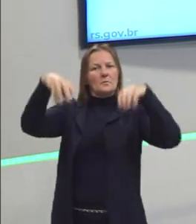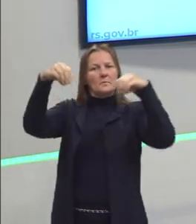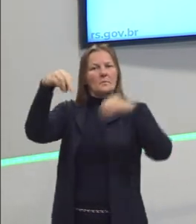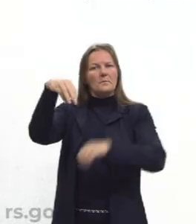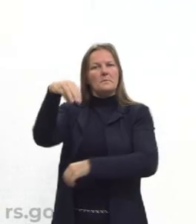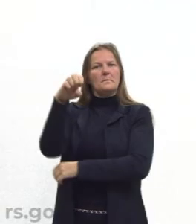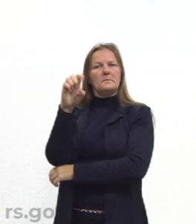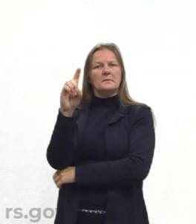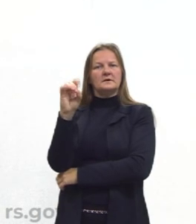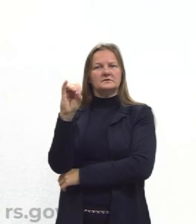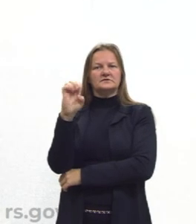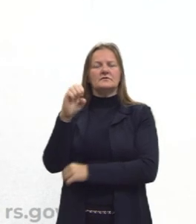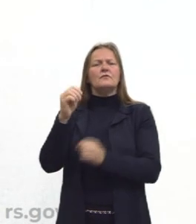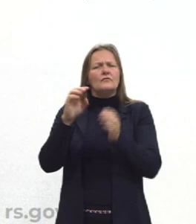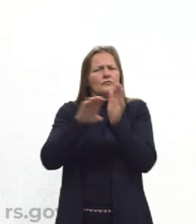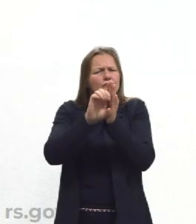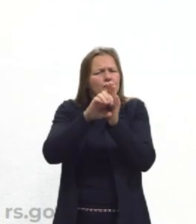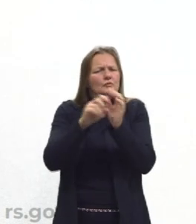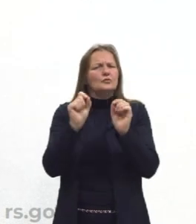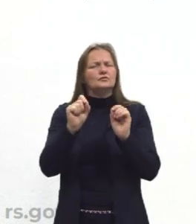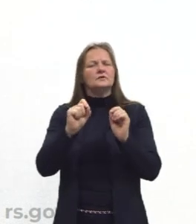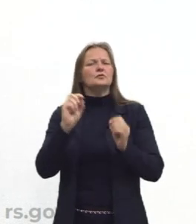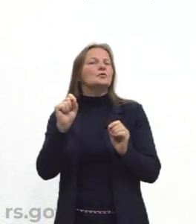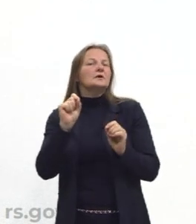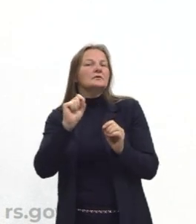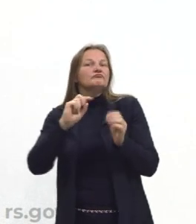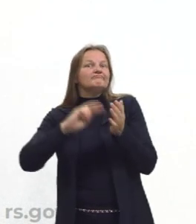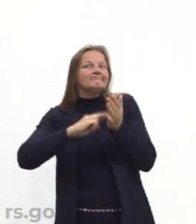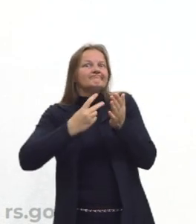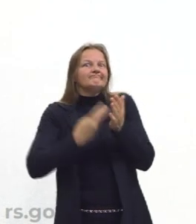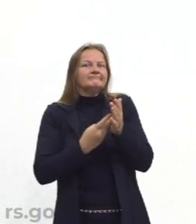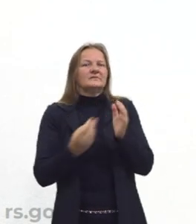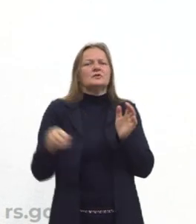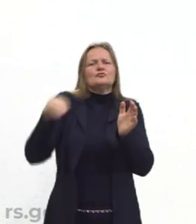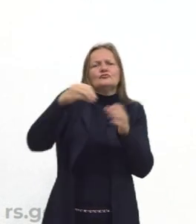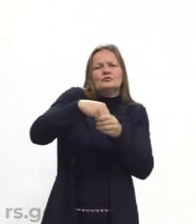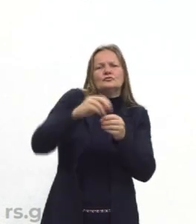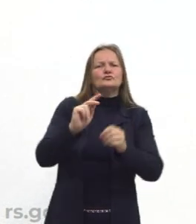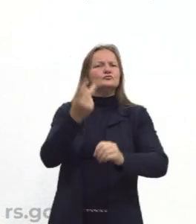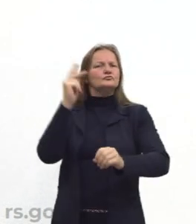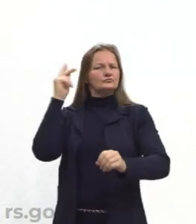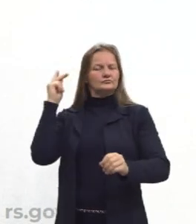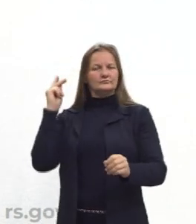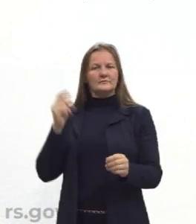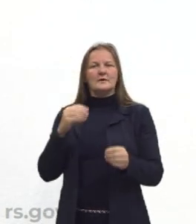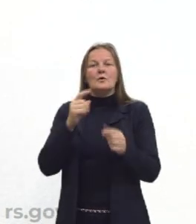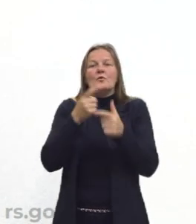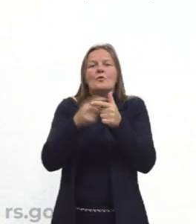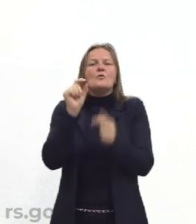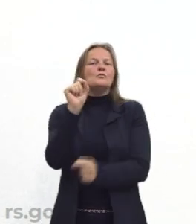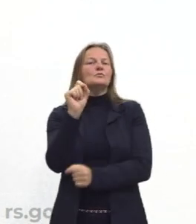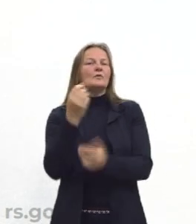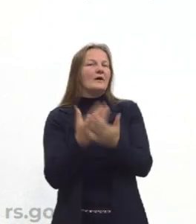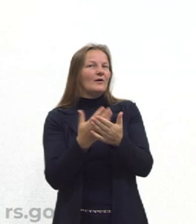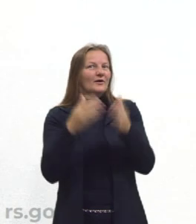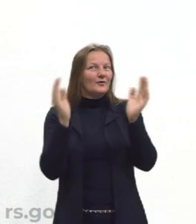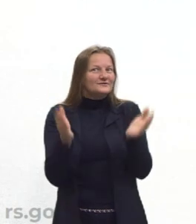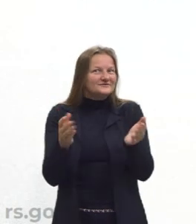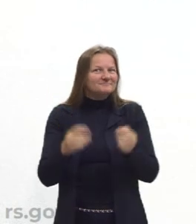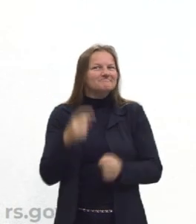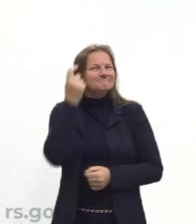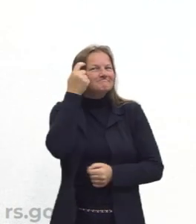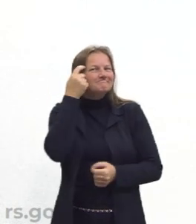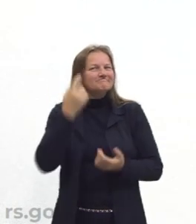na sequência que apresenta medieval que que representou o período medieval não é dentro da história mas vamos começar a problematizando na sala